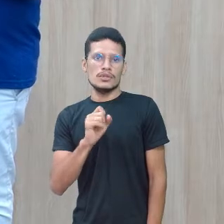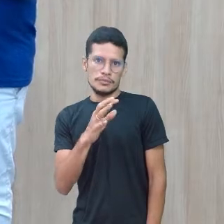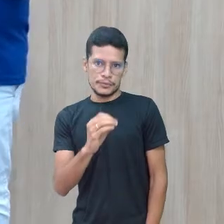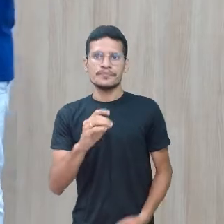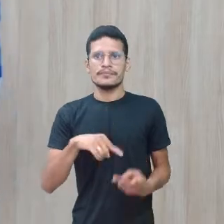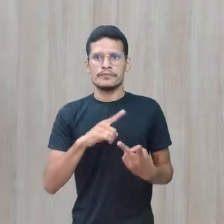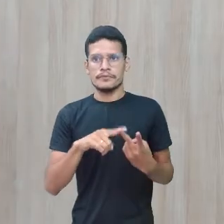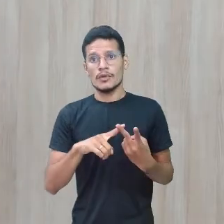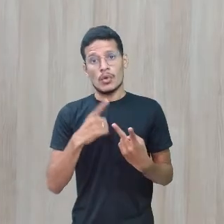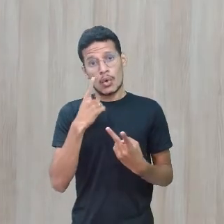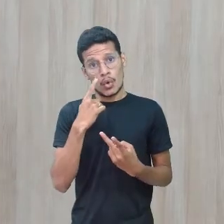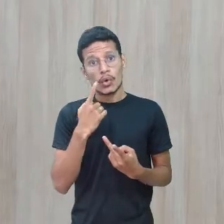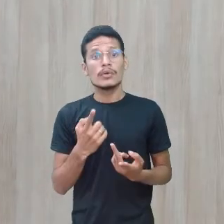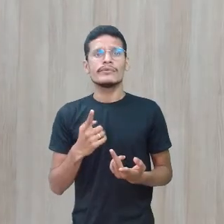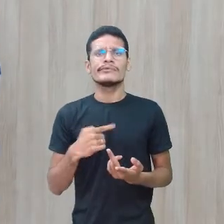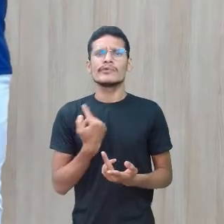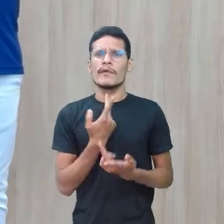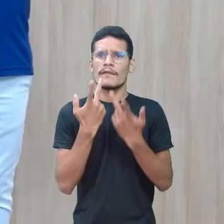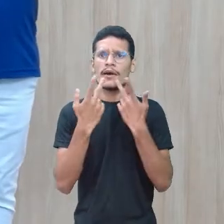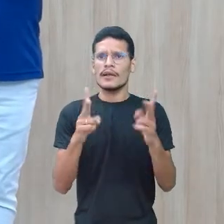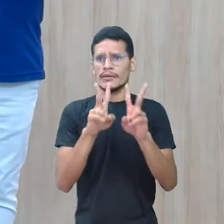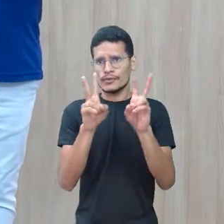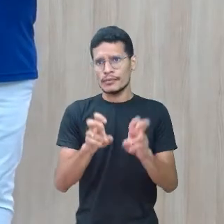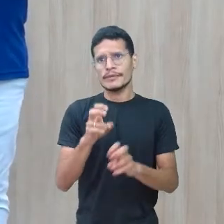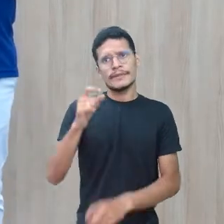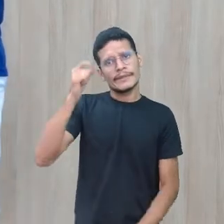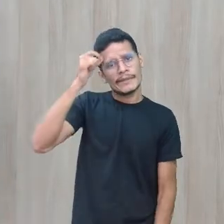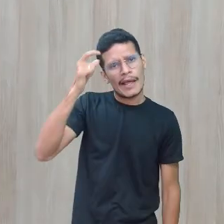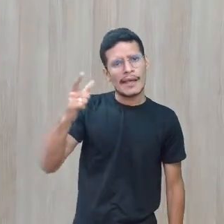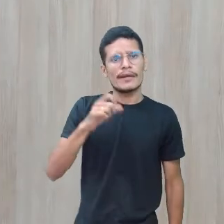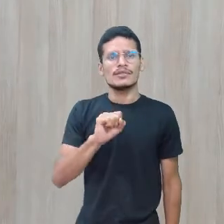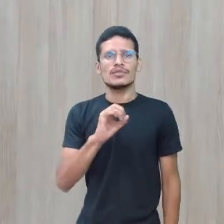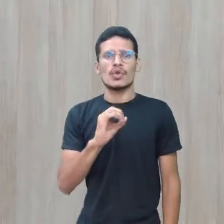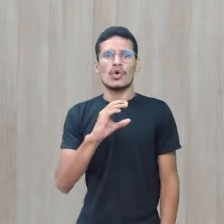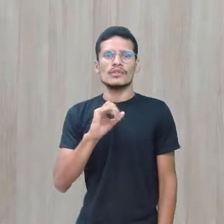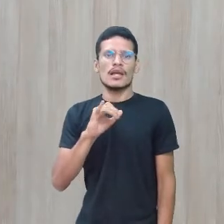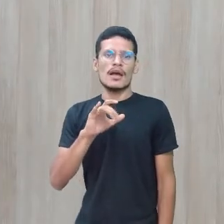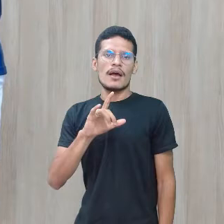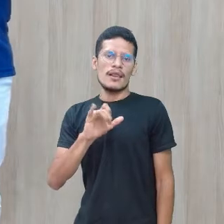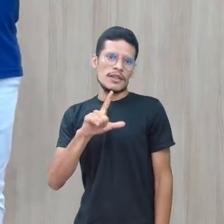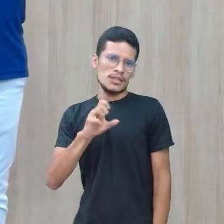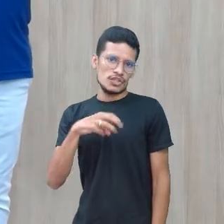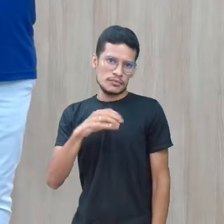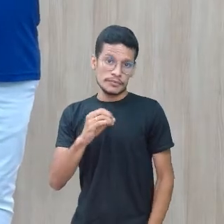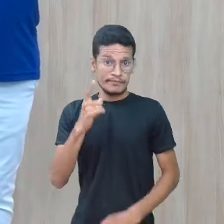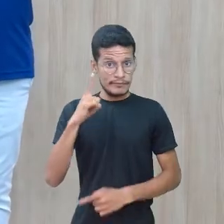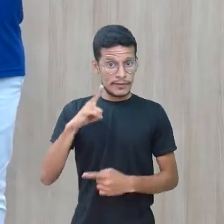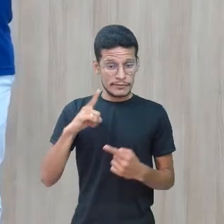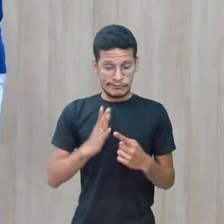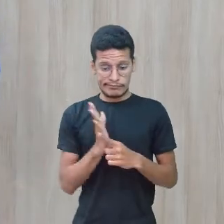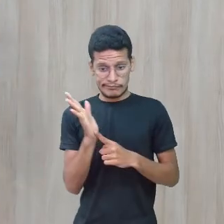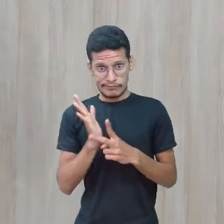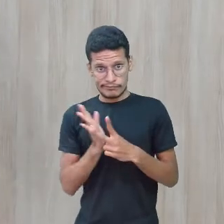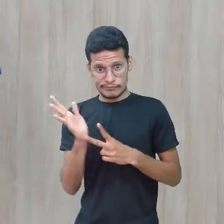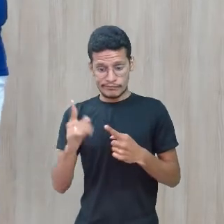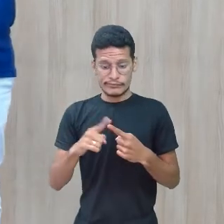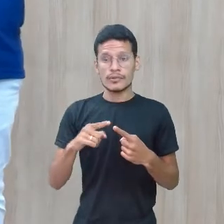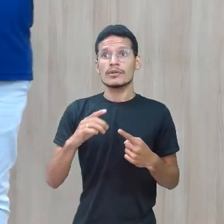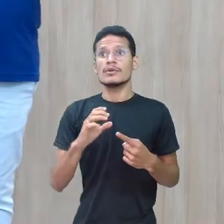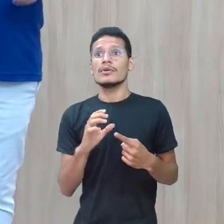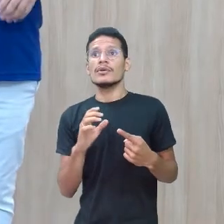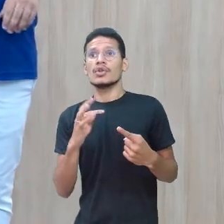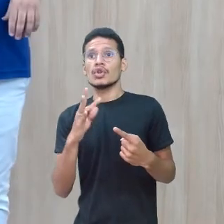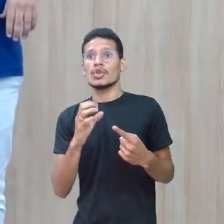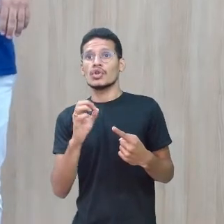nesse sentido, né, quando a gente fala de ideologia socialista, a gente tem duas correntes, né? O que a gente chama de socialismo utópico